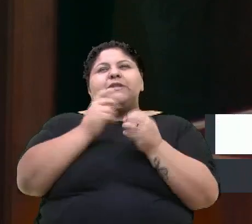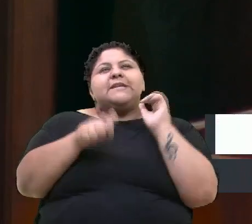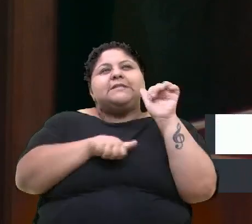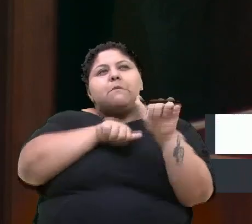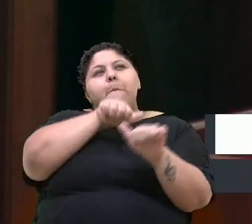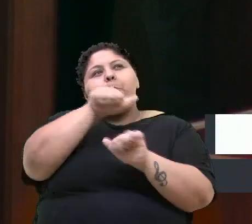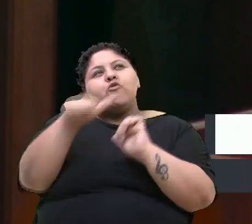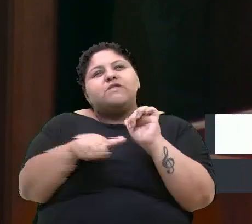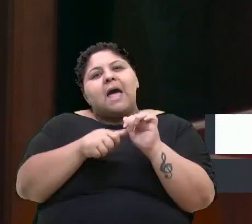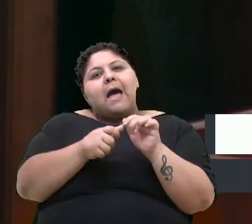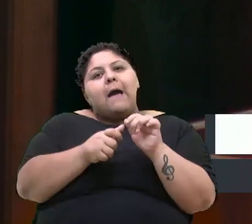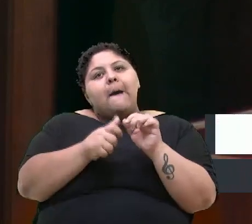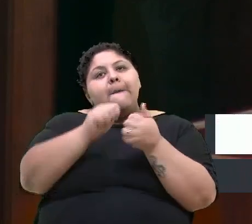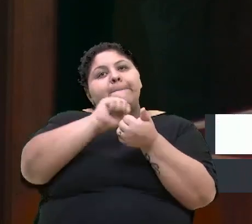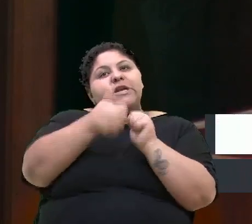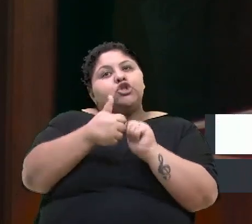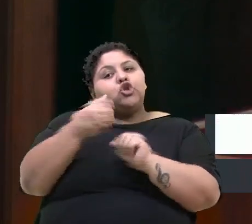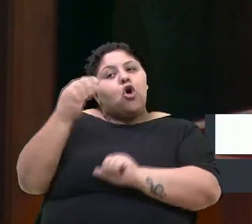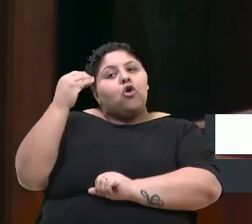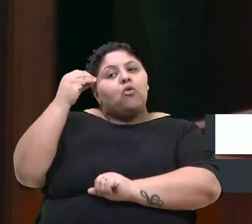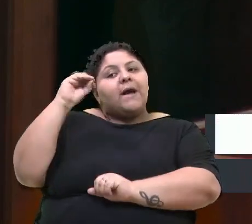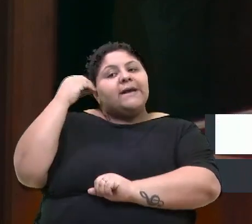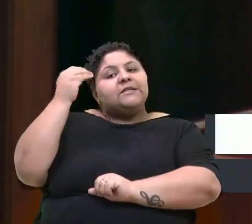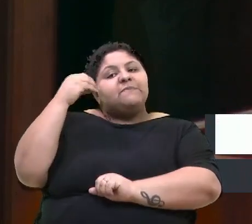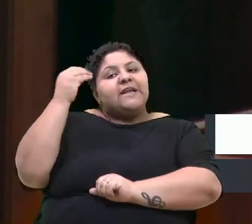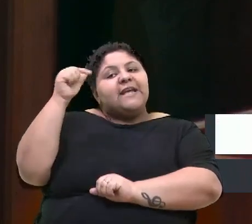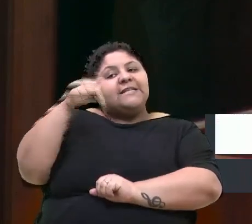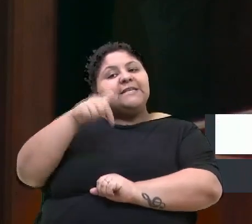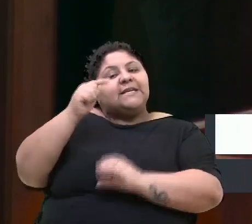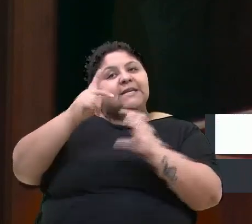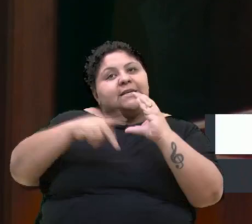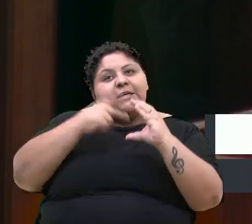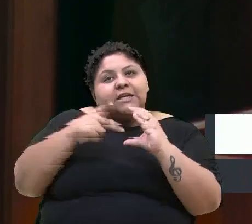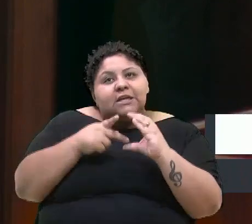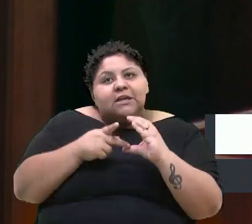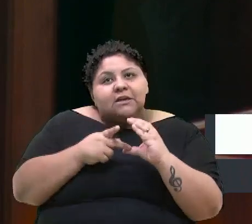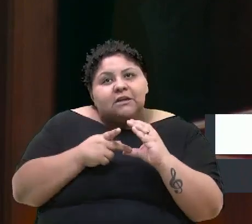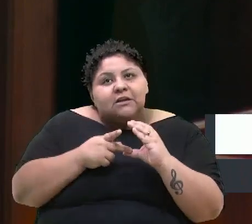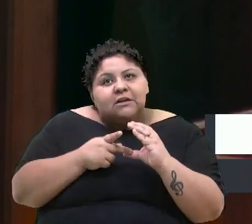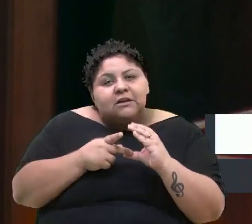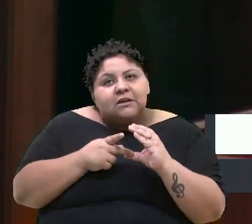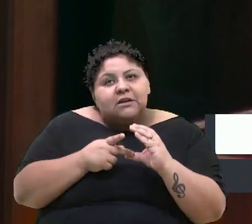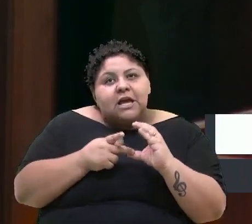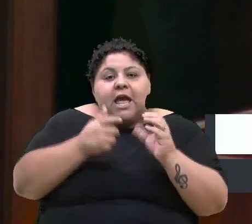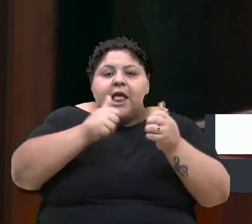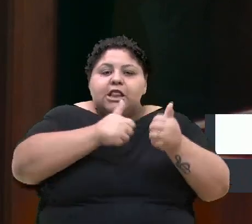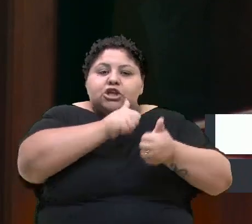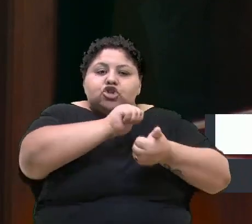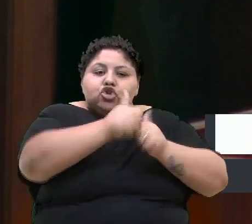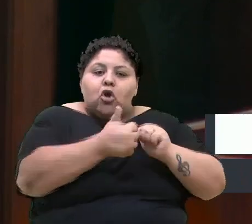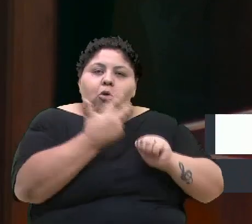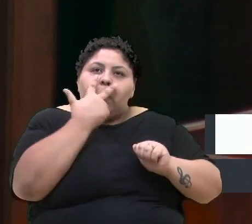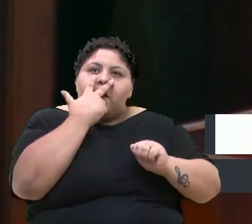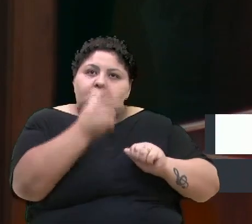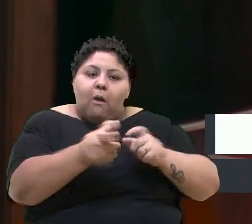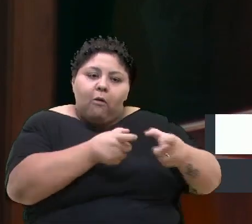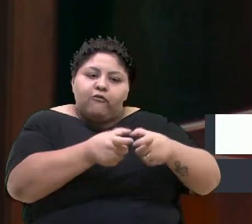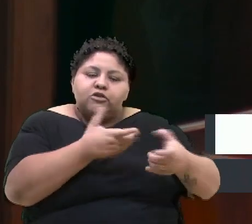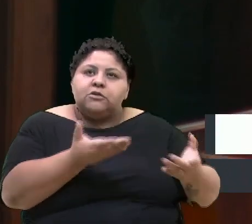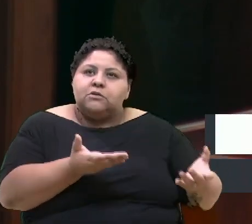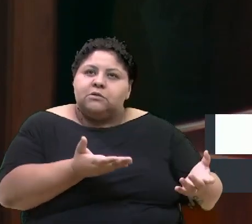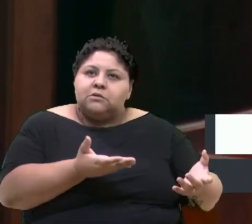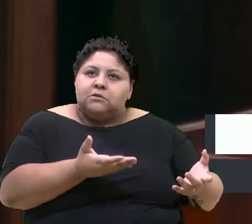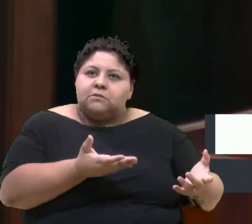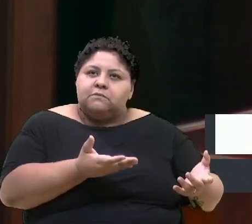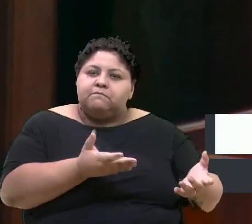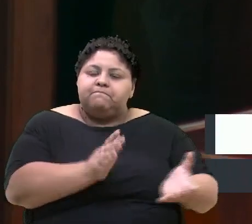experiência da Câmara de Vereadores e eles lá no joguinho, no Roblox, no Minecraft, experienciarem isso através de algo